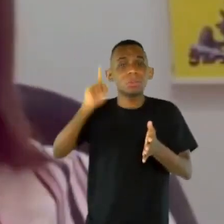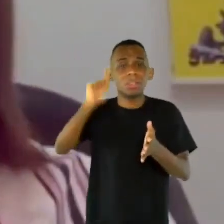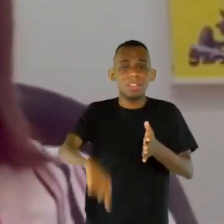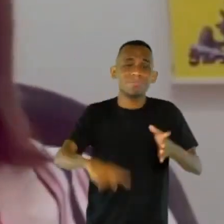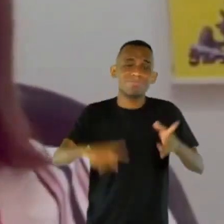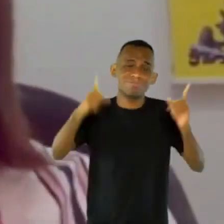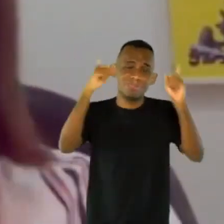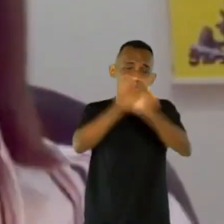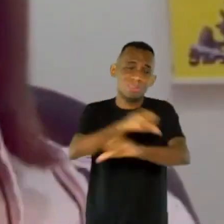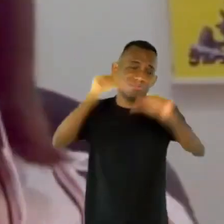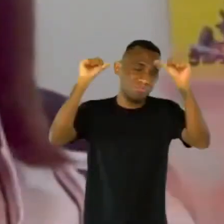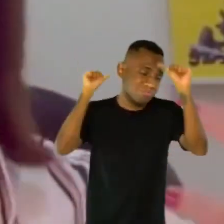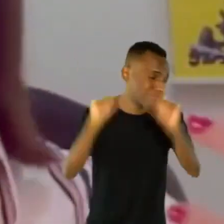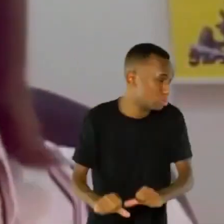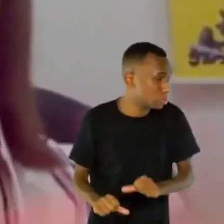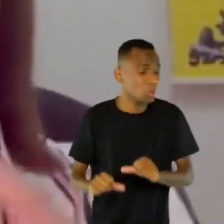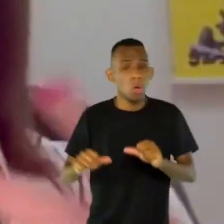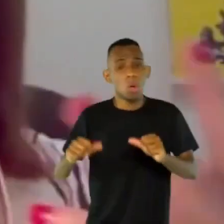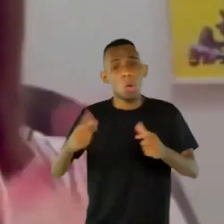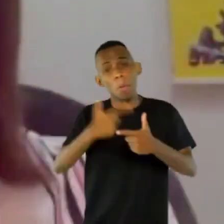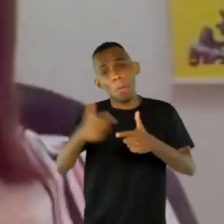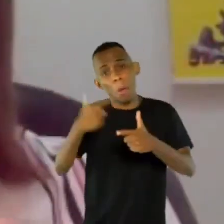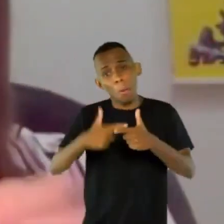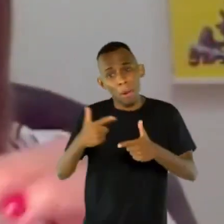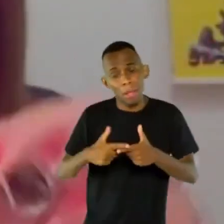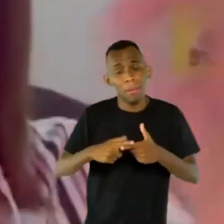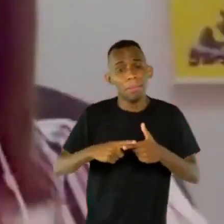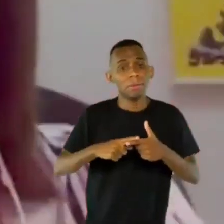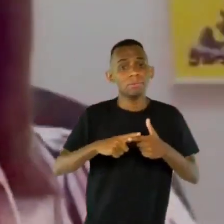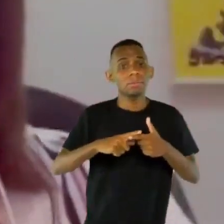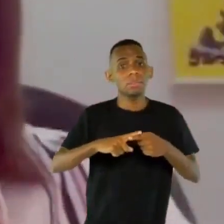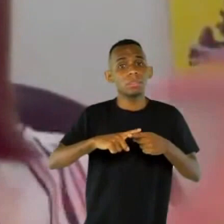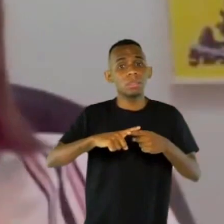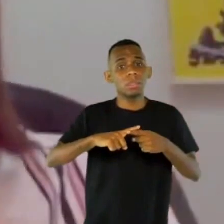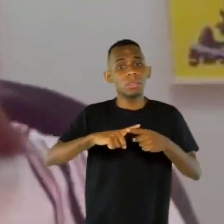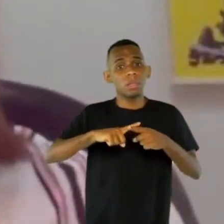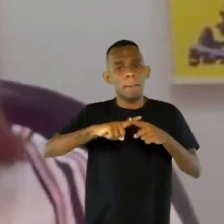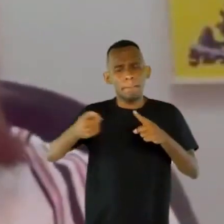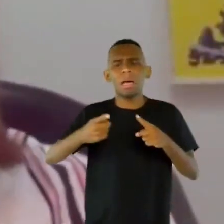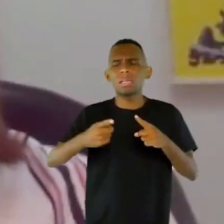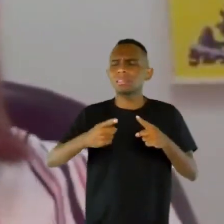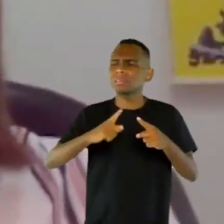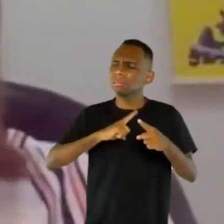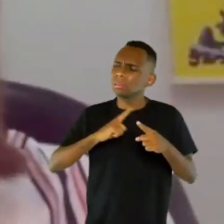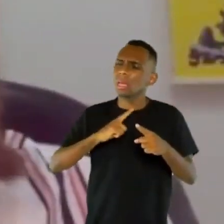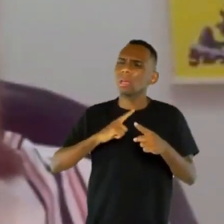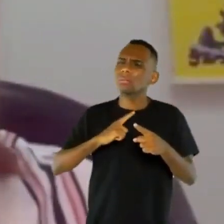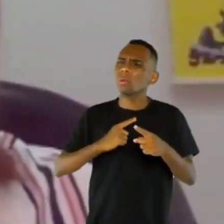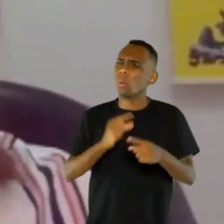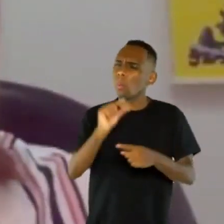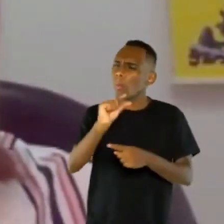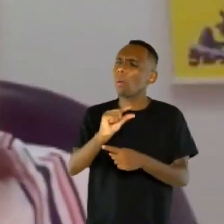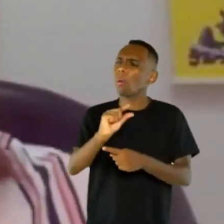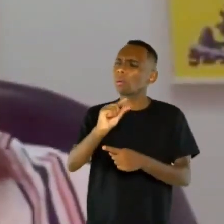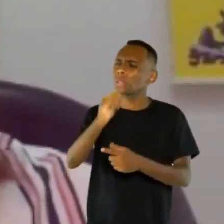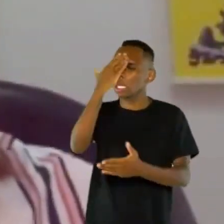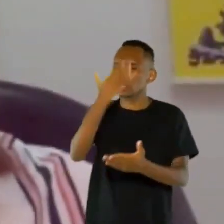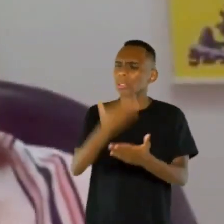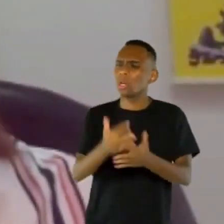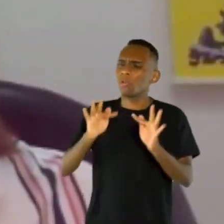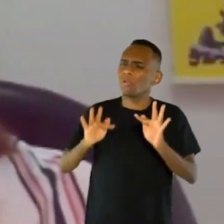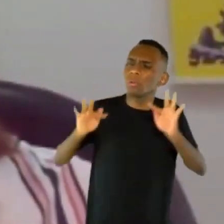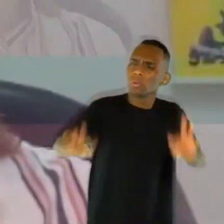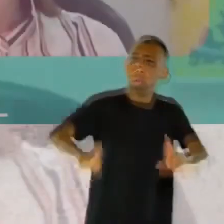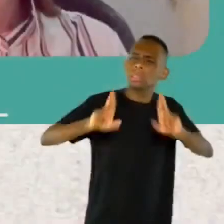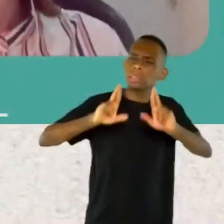trágico, mas ao mesmo tempo eu tento ter um fio de esperança assim, nessa sinfonia trágica que a gente